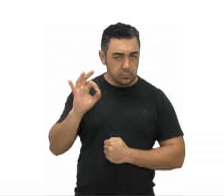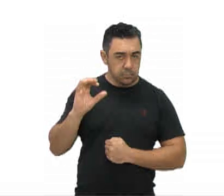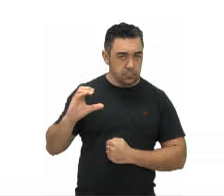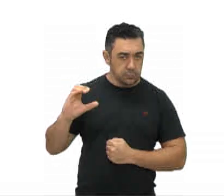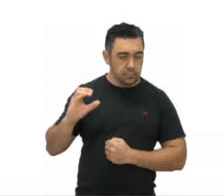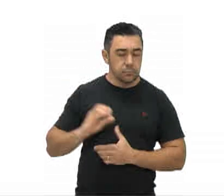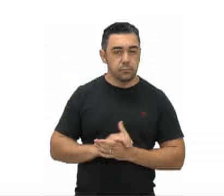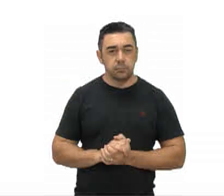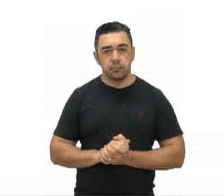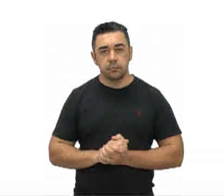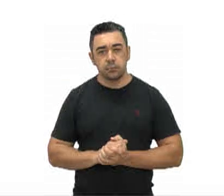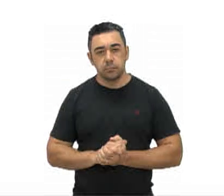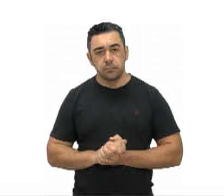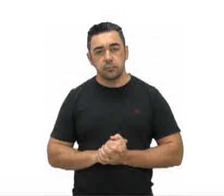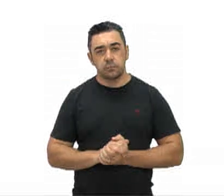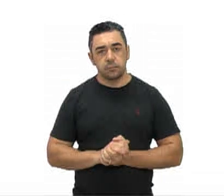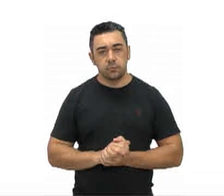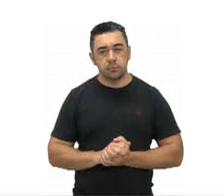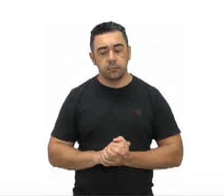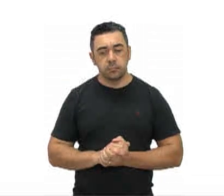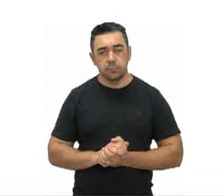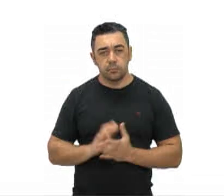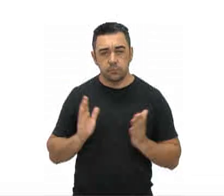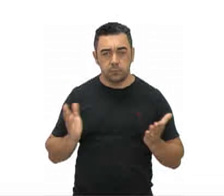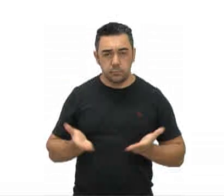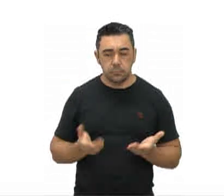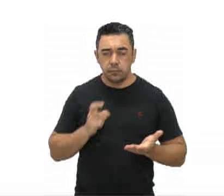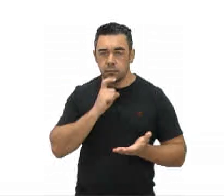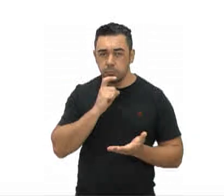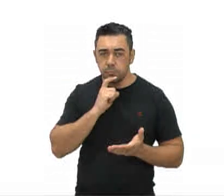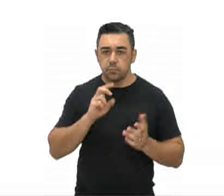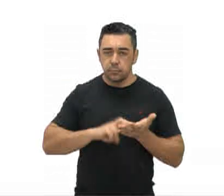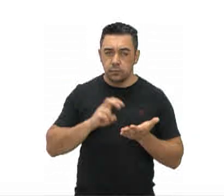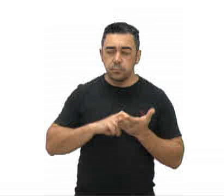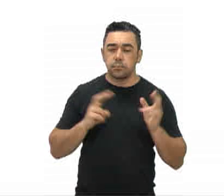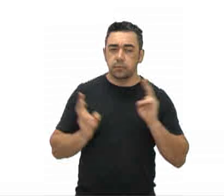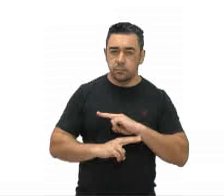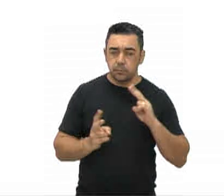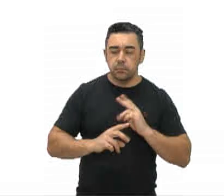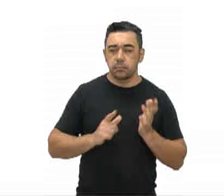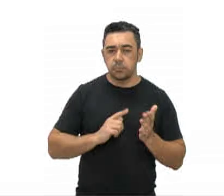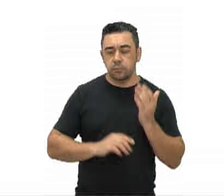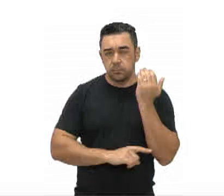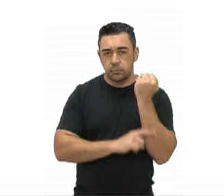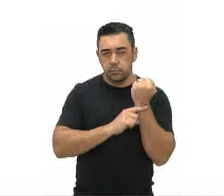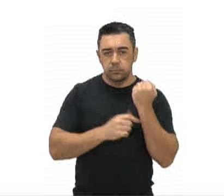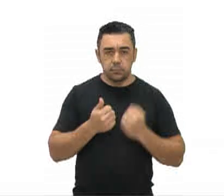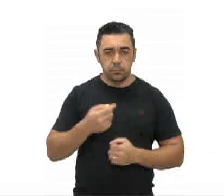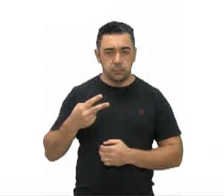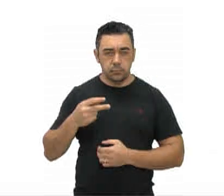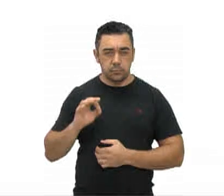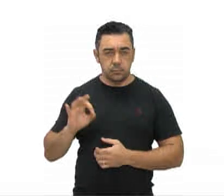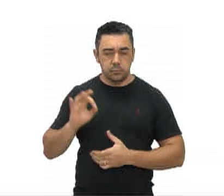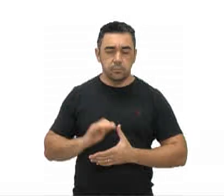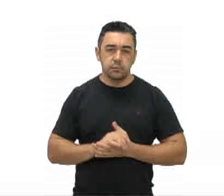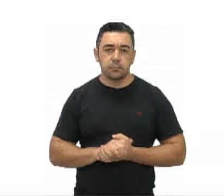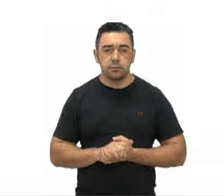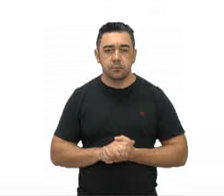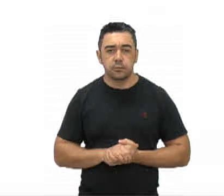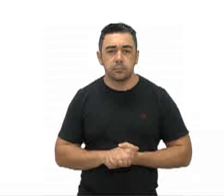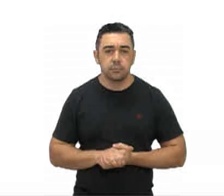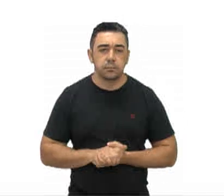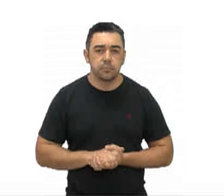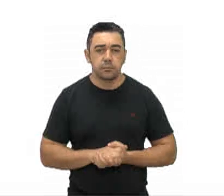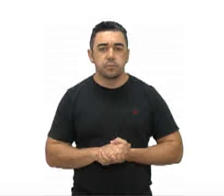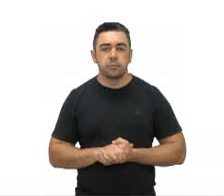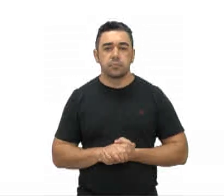Então, hoje vai ser um dia frio, de manhã vai ventar e a temperatura vai chegar aos 12 graus. Las previsiones